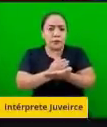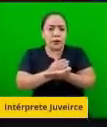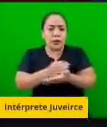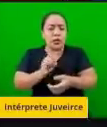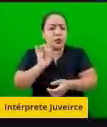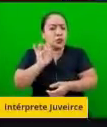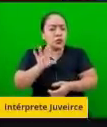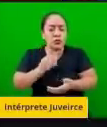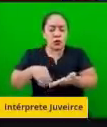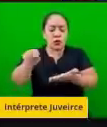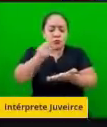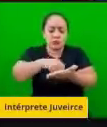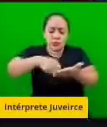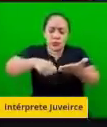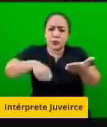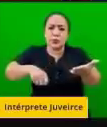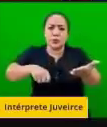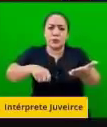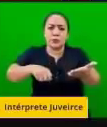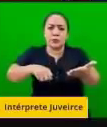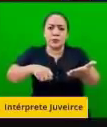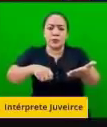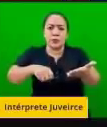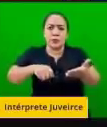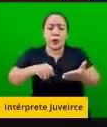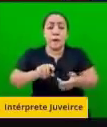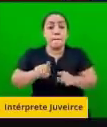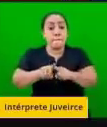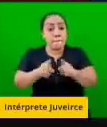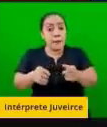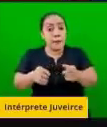né, não deixaram de ser importantes, mas também agora eu